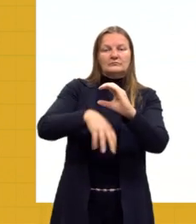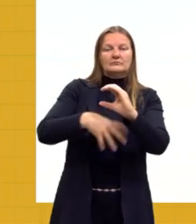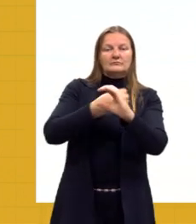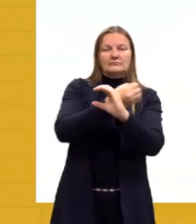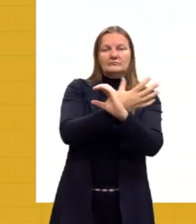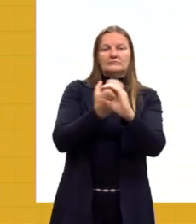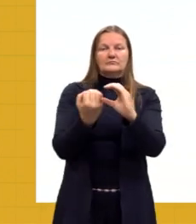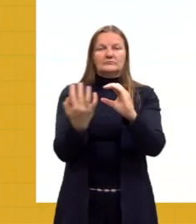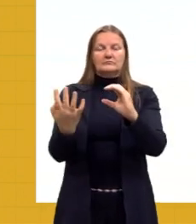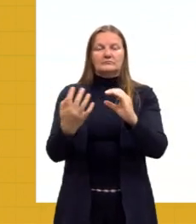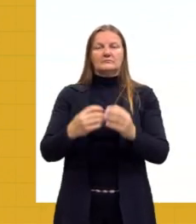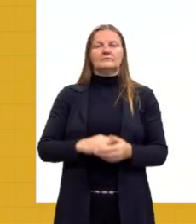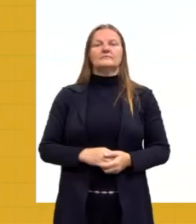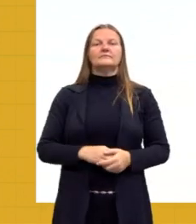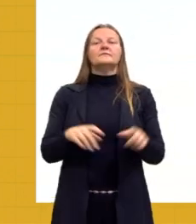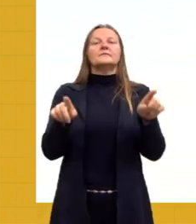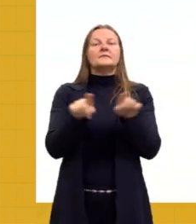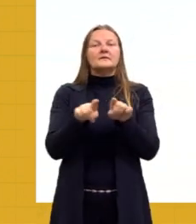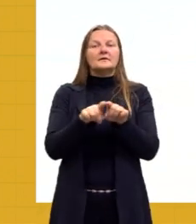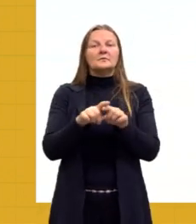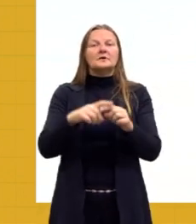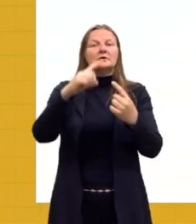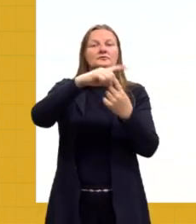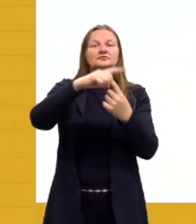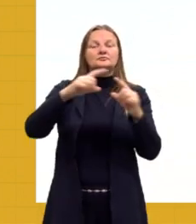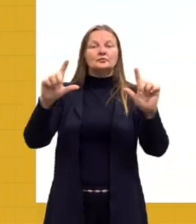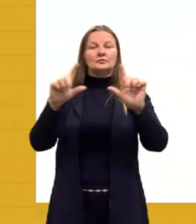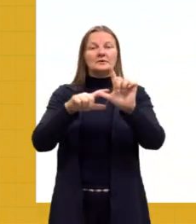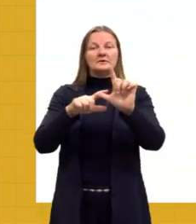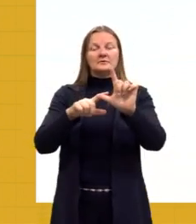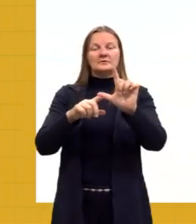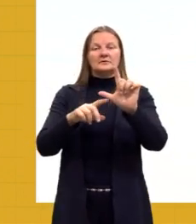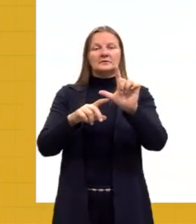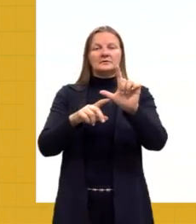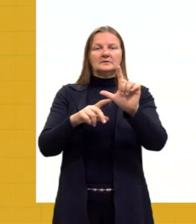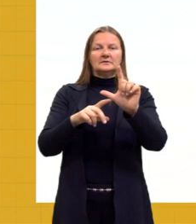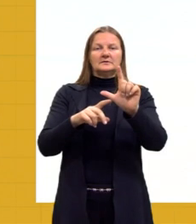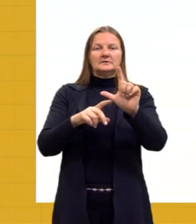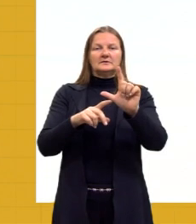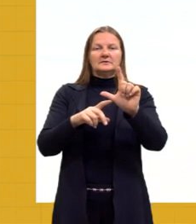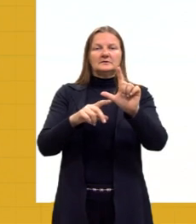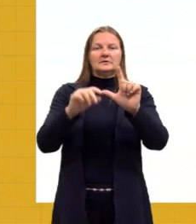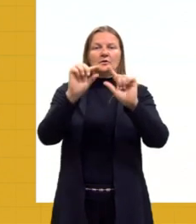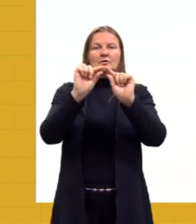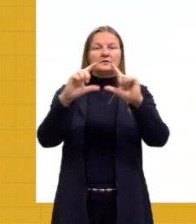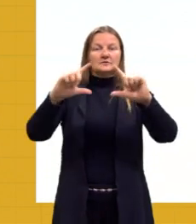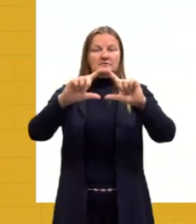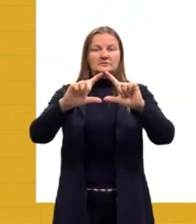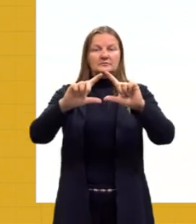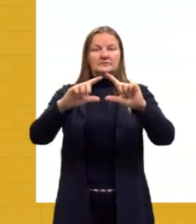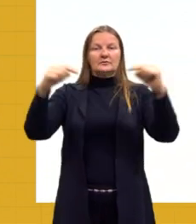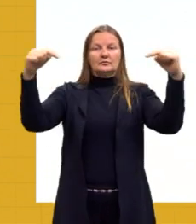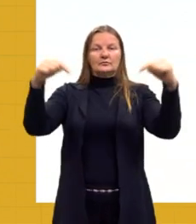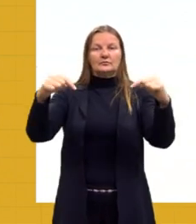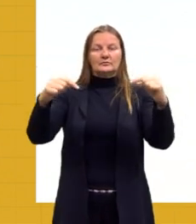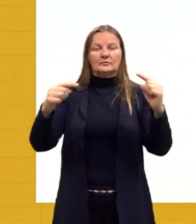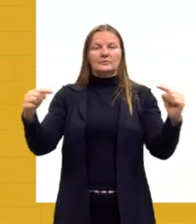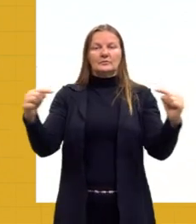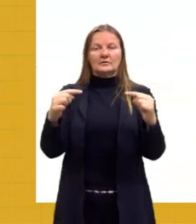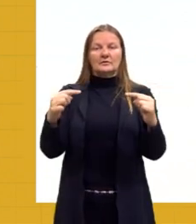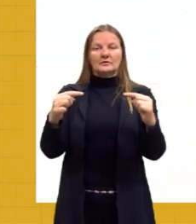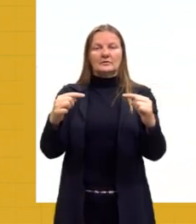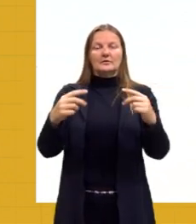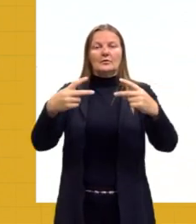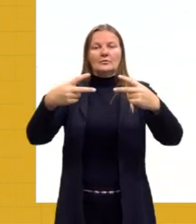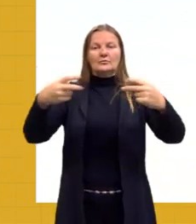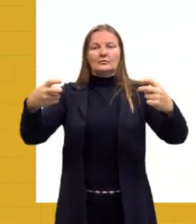terciários e quaternários quanto aos tipos de ligação porque eu posso ter somente ligação simples ou ligação dupla e tripla